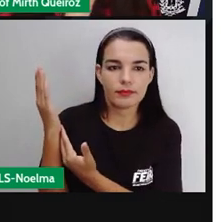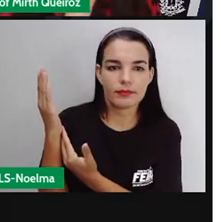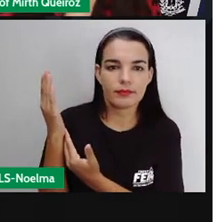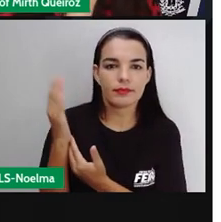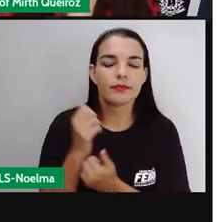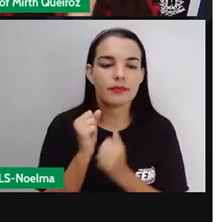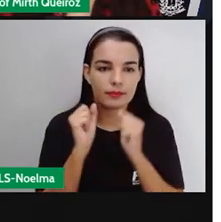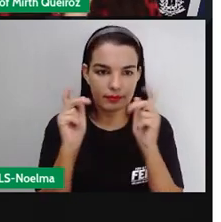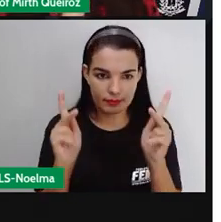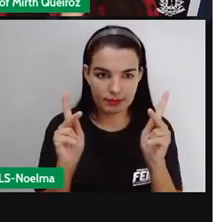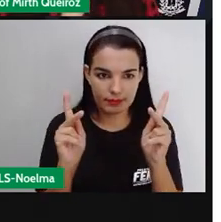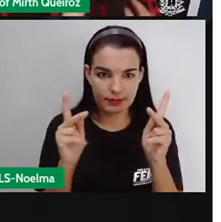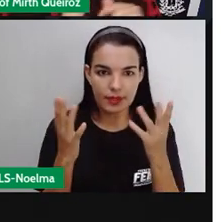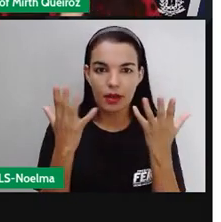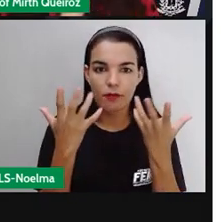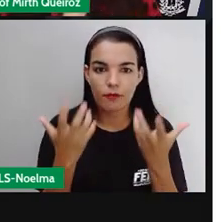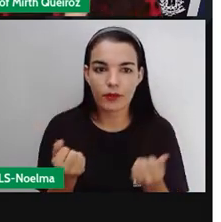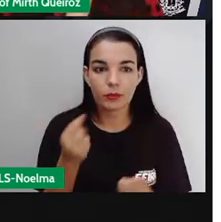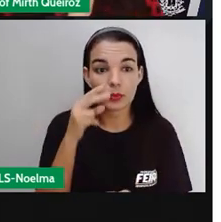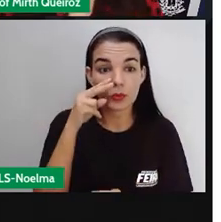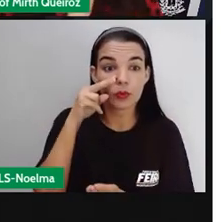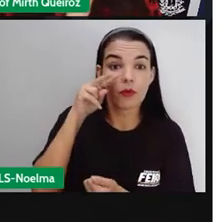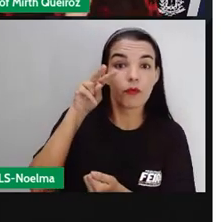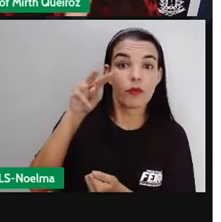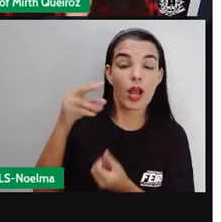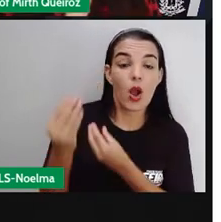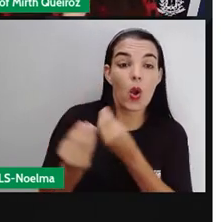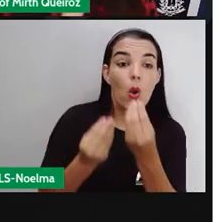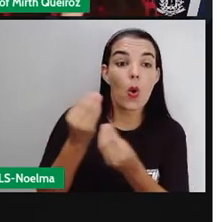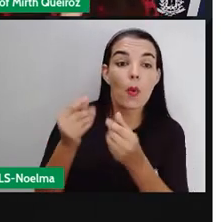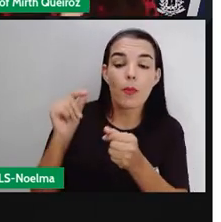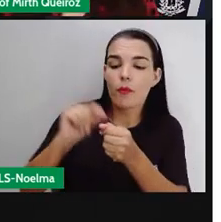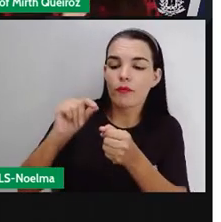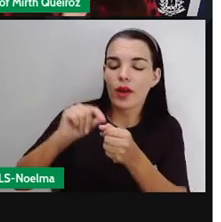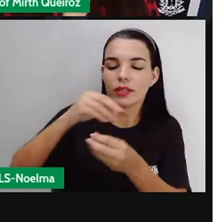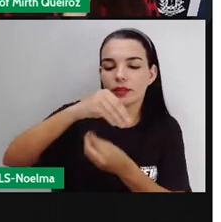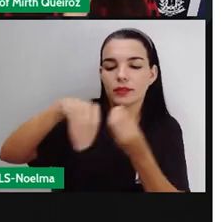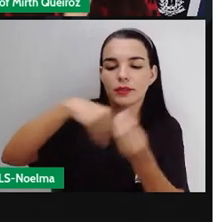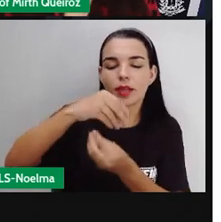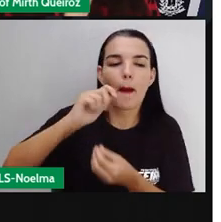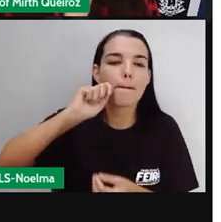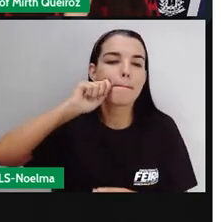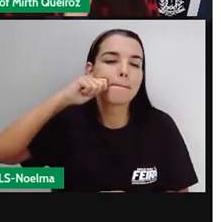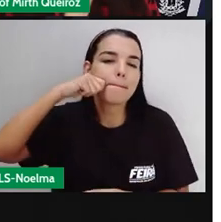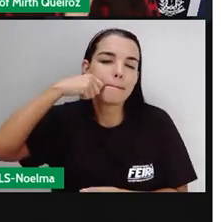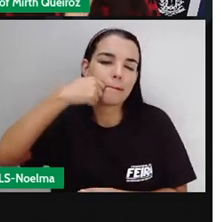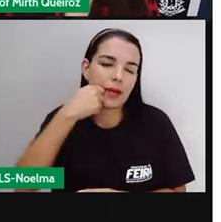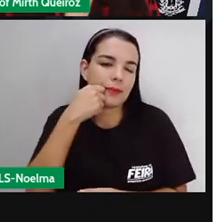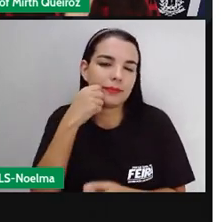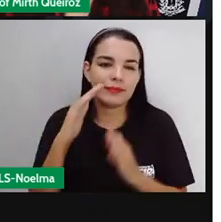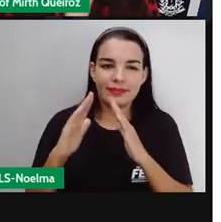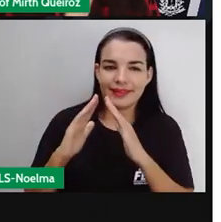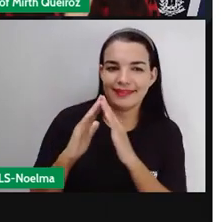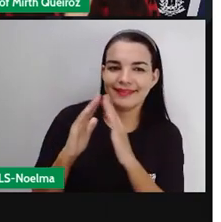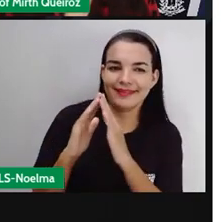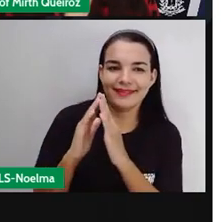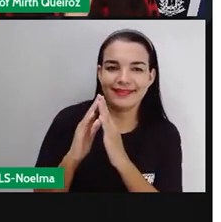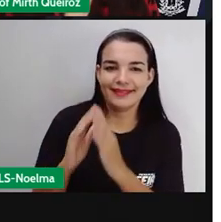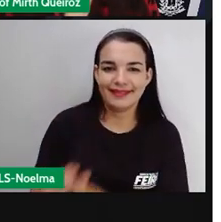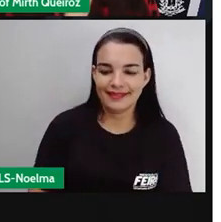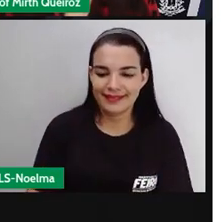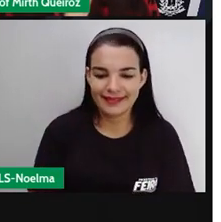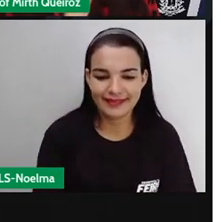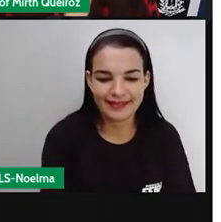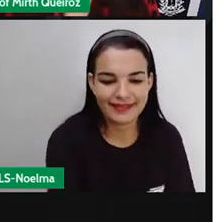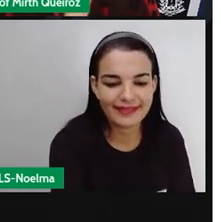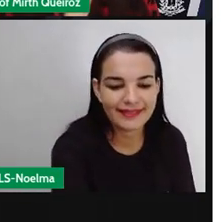de receita, certo? Vamos ver aí como é que a gente faz um pãozinho caseiro. Vamos fazer